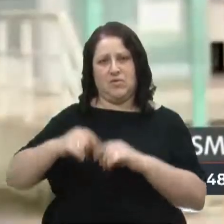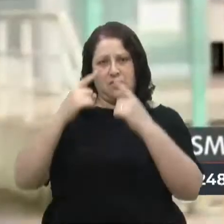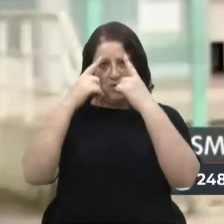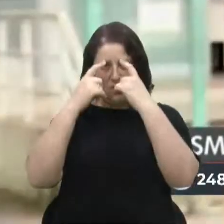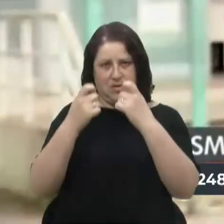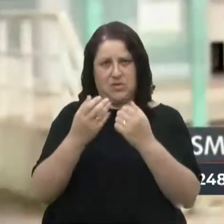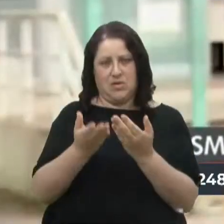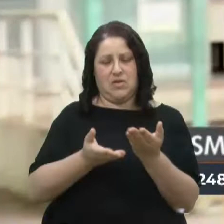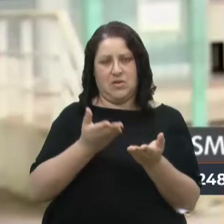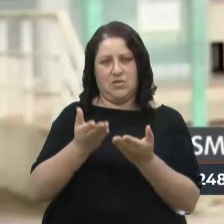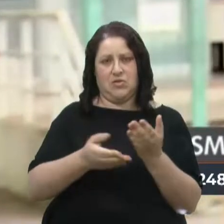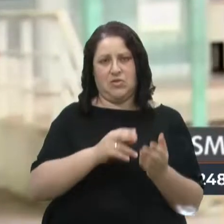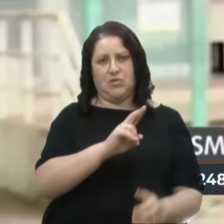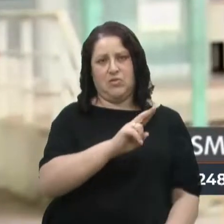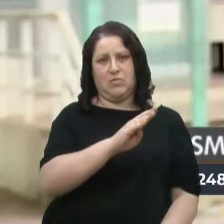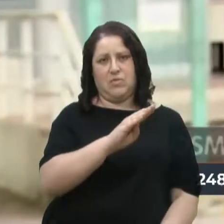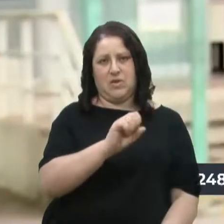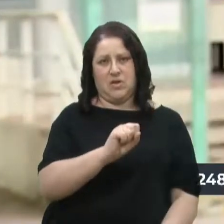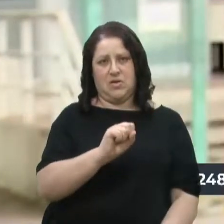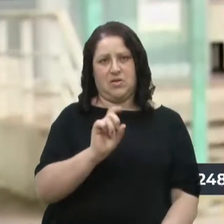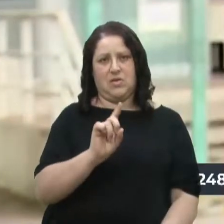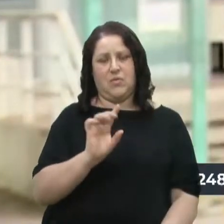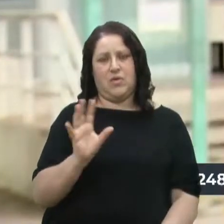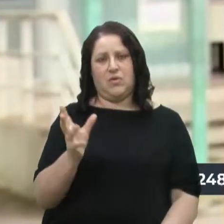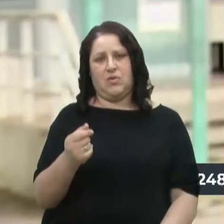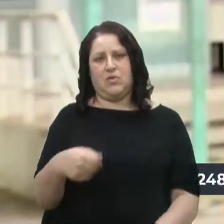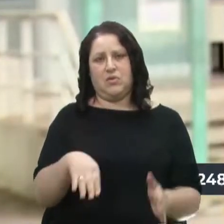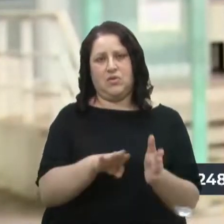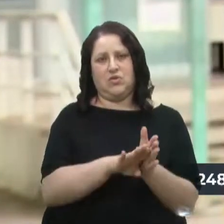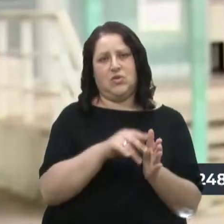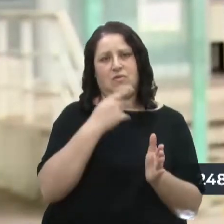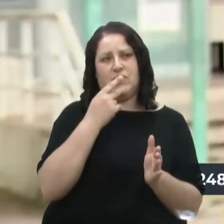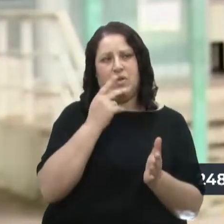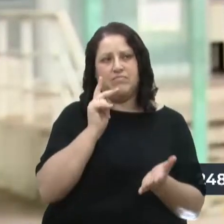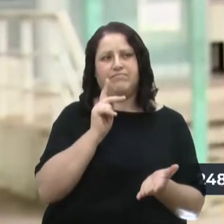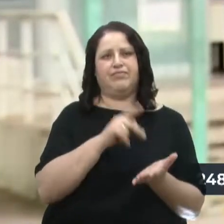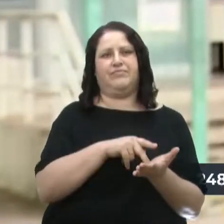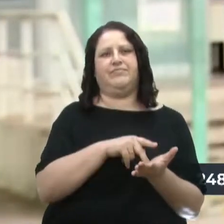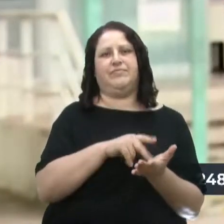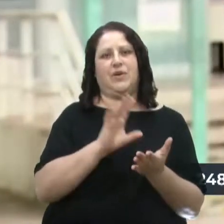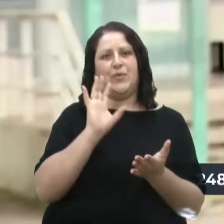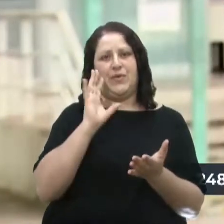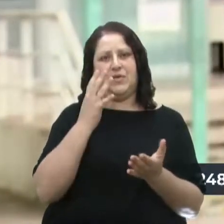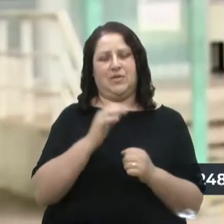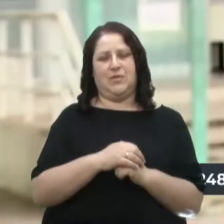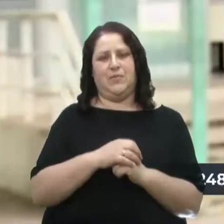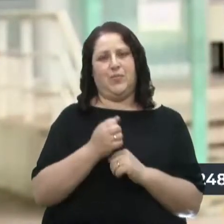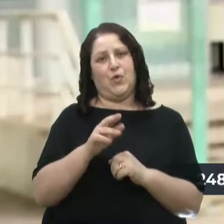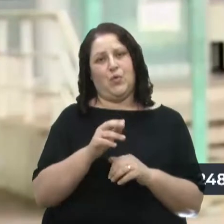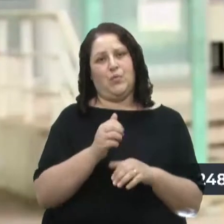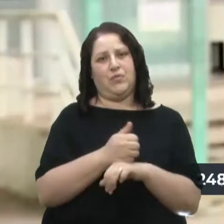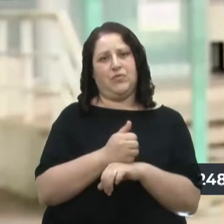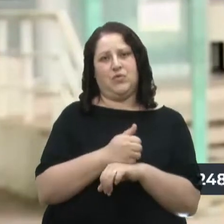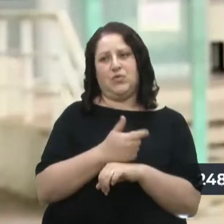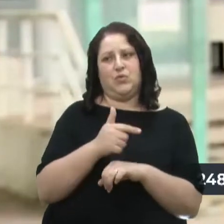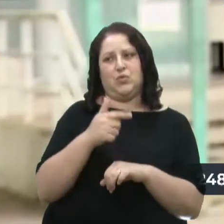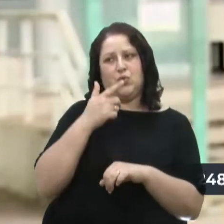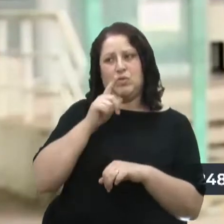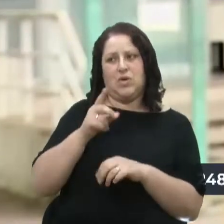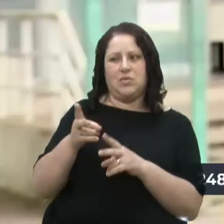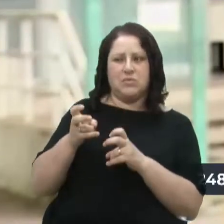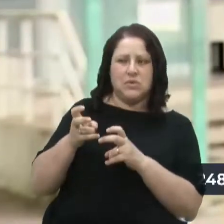de saúde. Mas nem todas que chegam até aqui dizem o que realmente aconteceu, ou os profissionais não são capazes